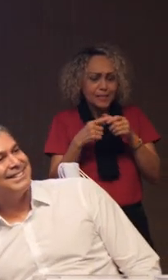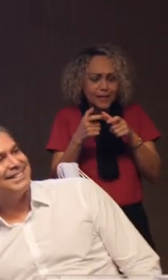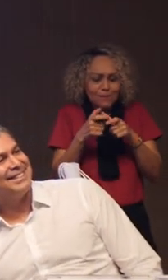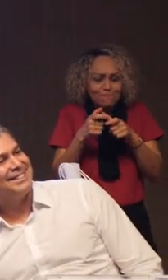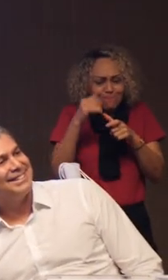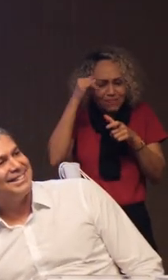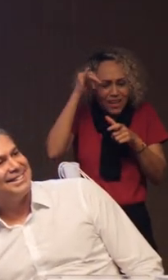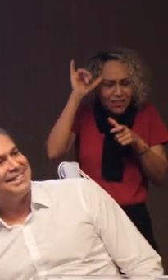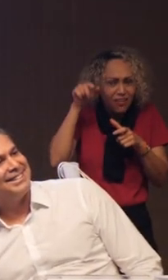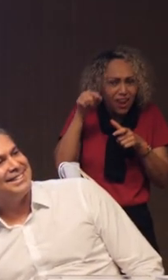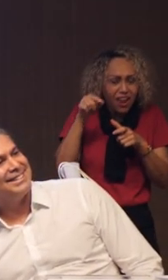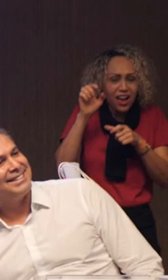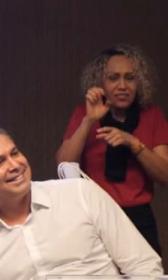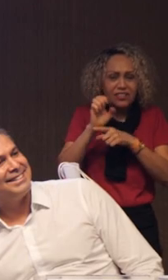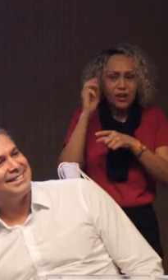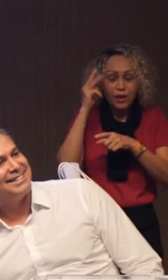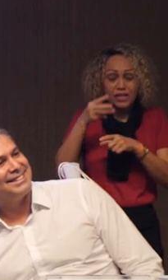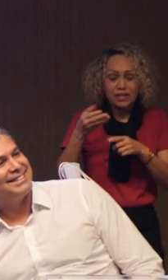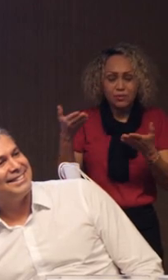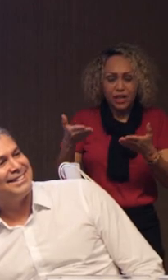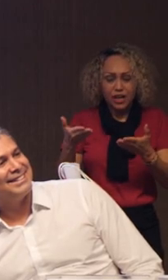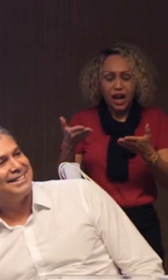o aeroporto, né, porque